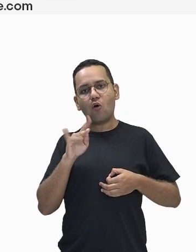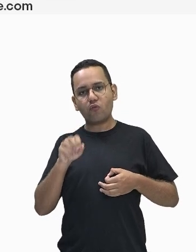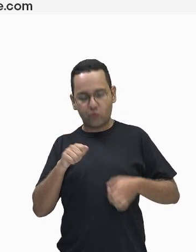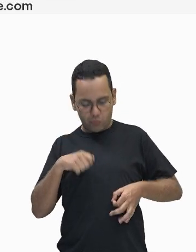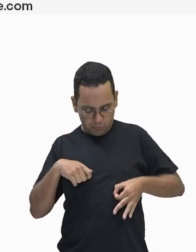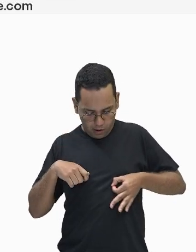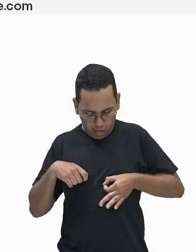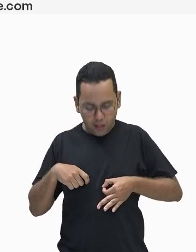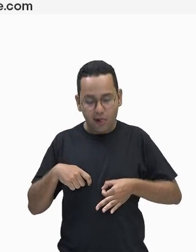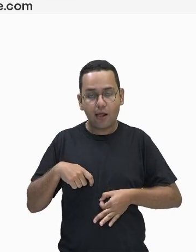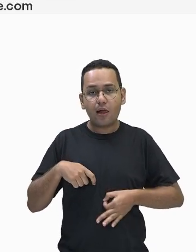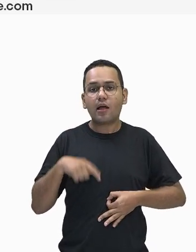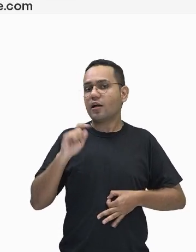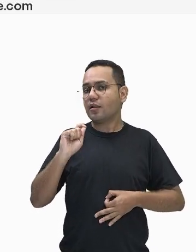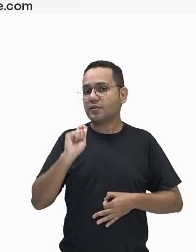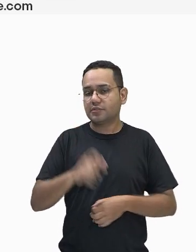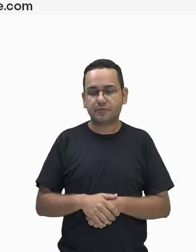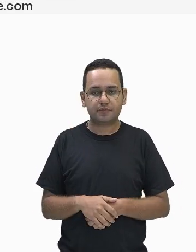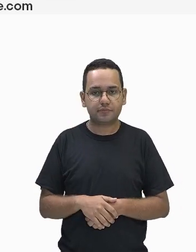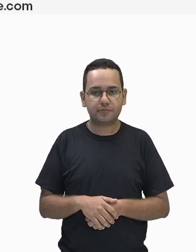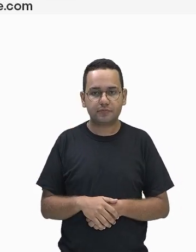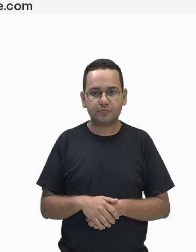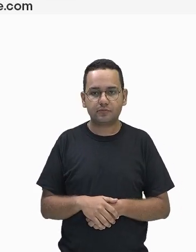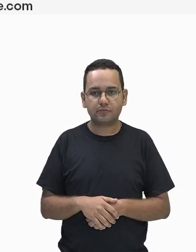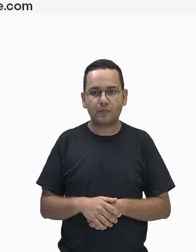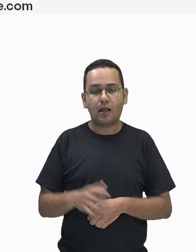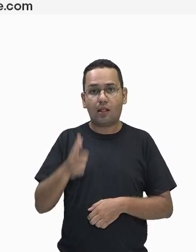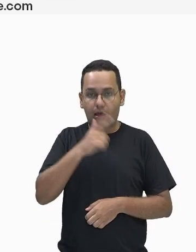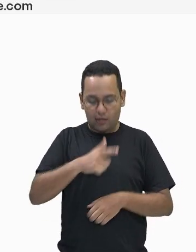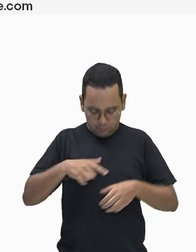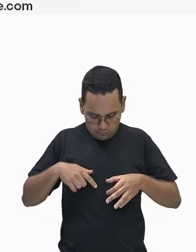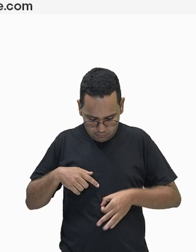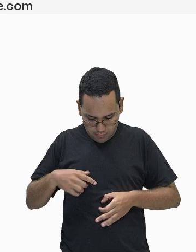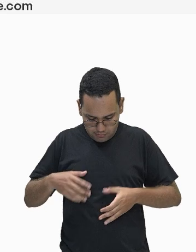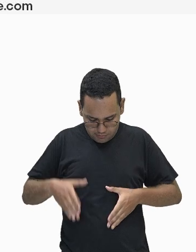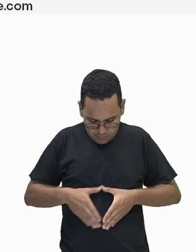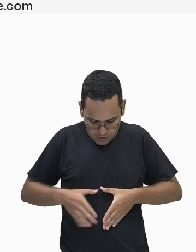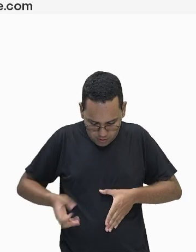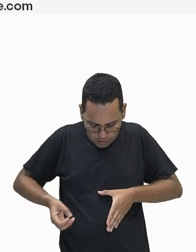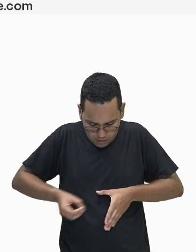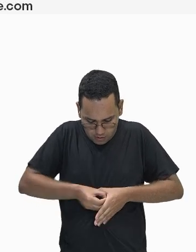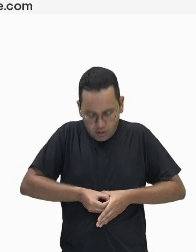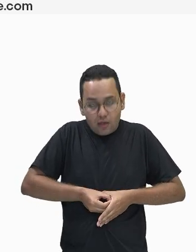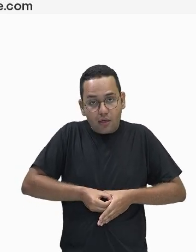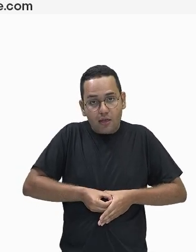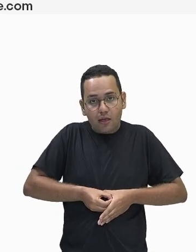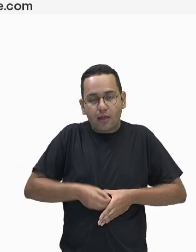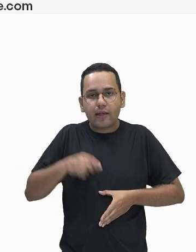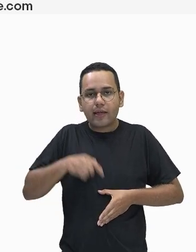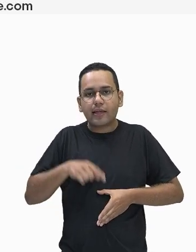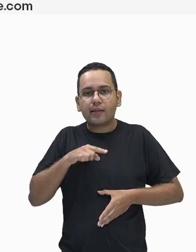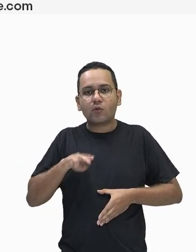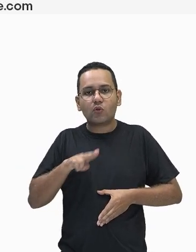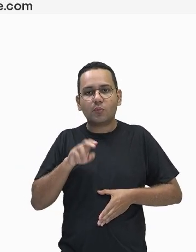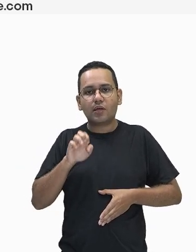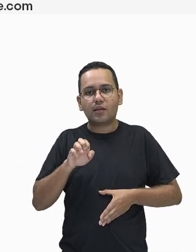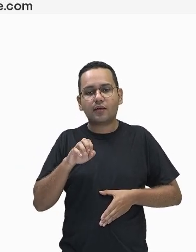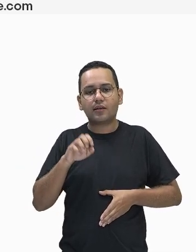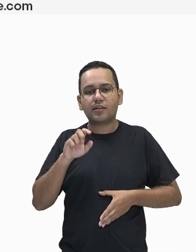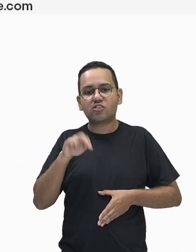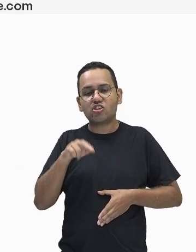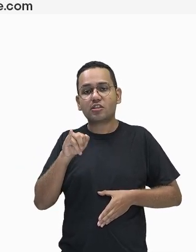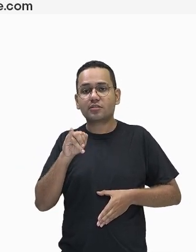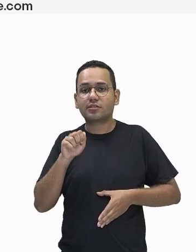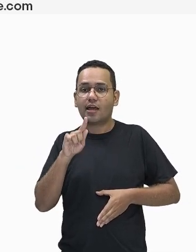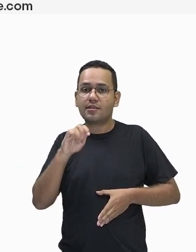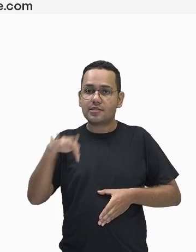útero, porque é lá que o embrião vai se desenvolver, né? Que vai acontecer um processo lá específico chamado de nidação, e